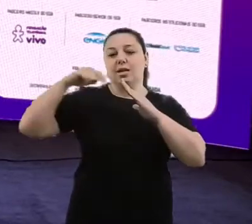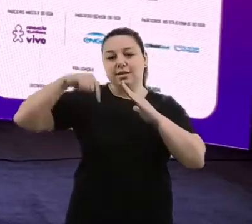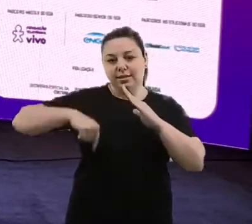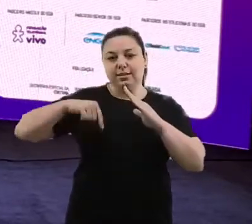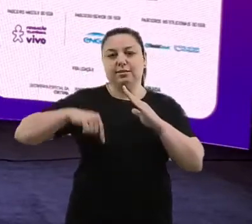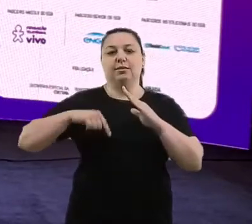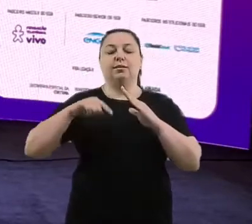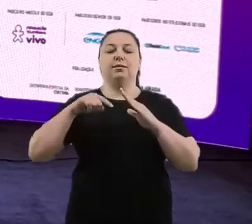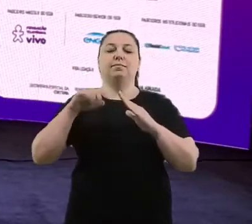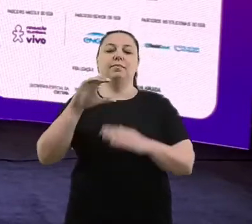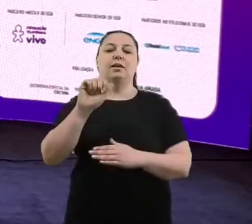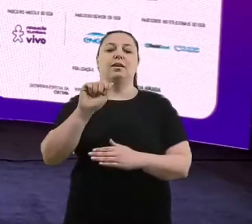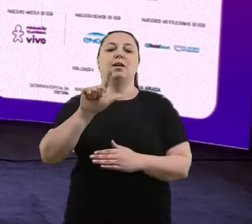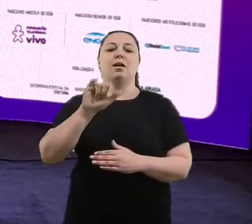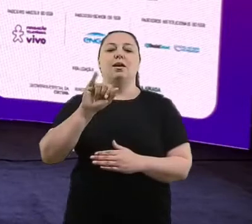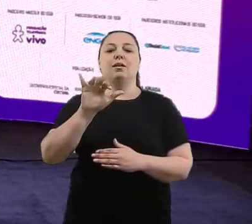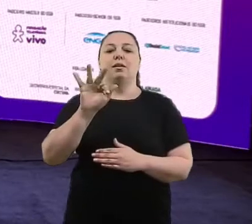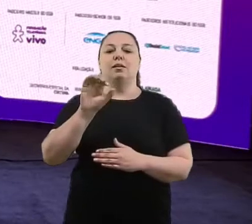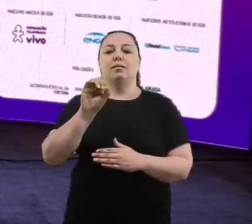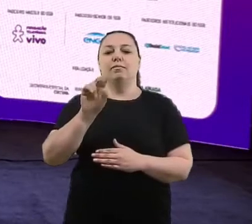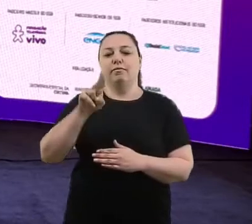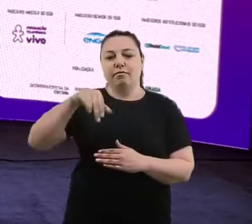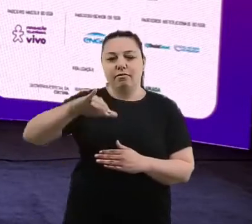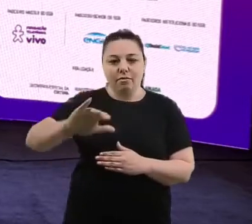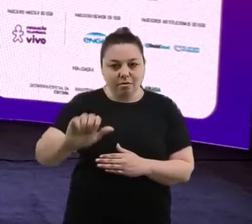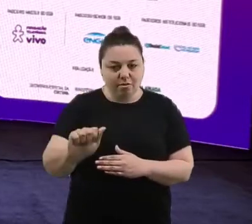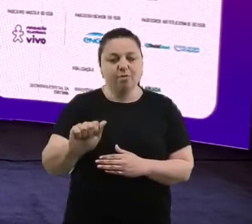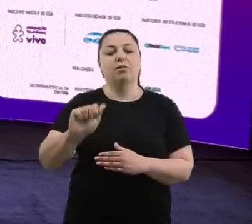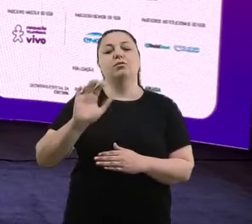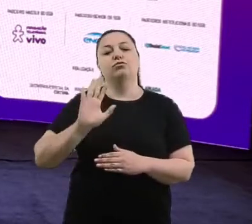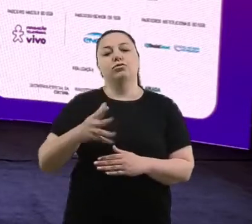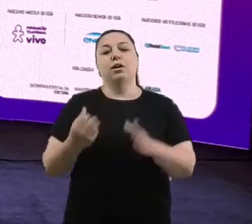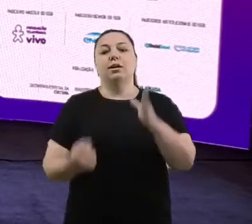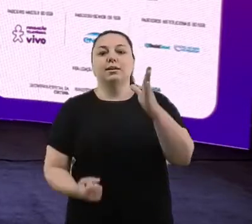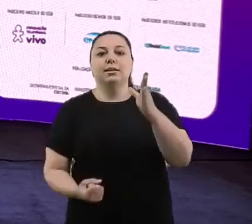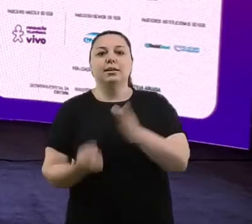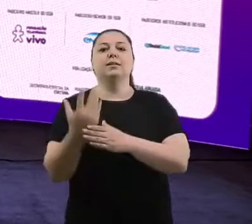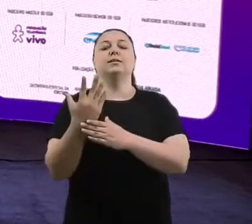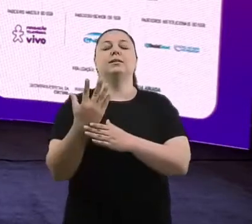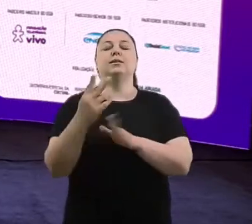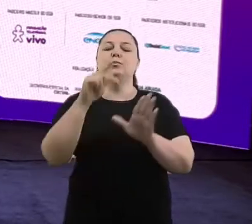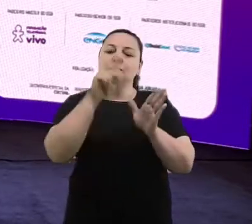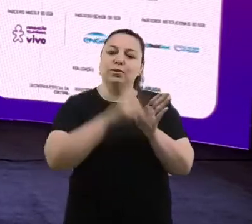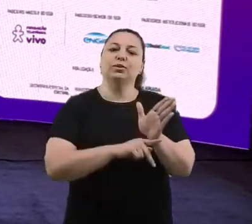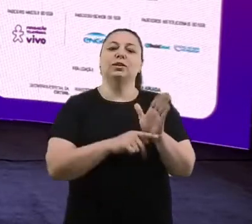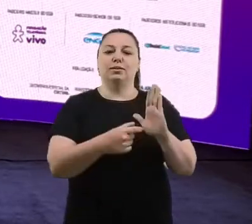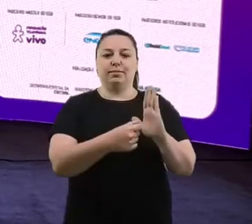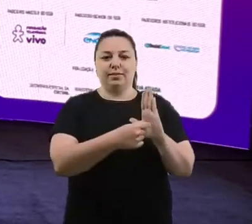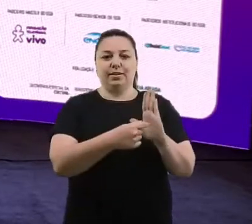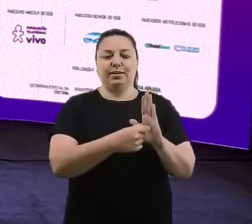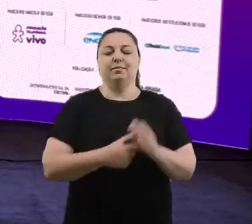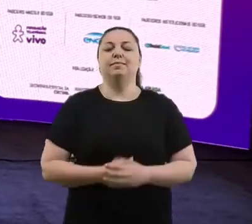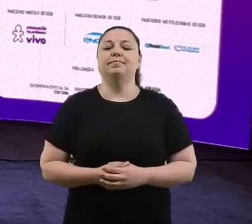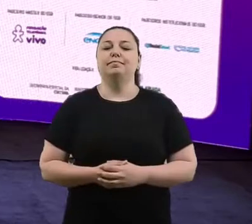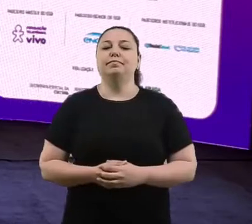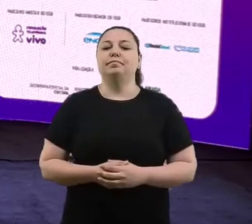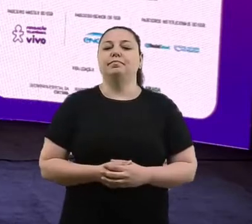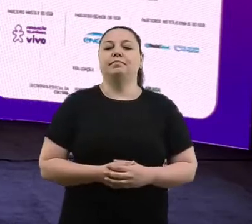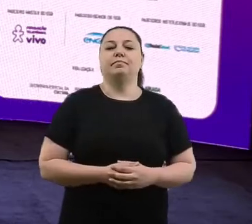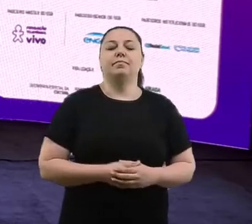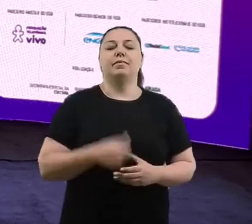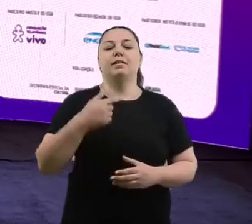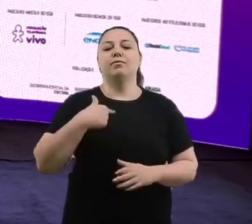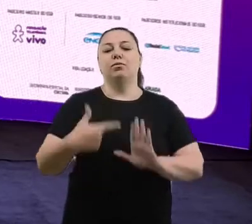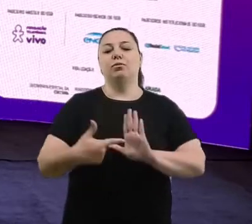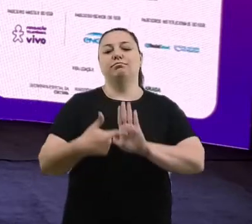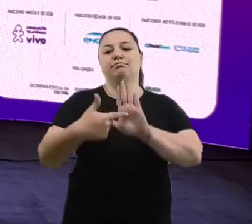Califórnia, desenvolvendo aí o projeto da Uper, né? Me apresentar um pouquinho mais, então, fisicamente,